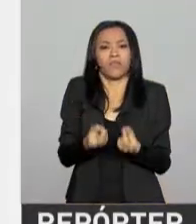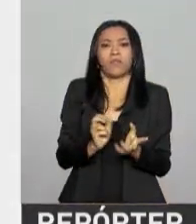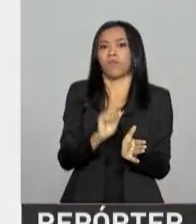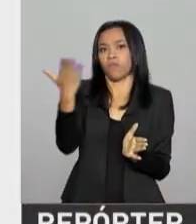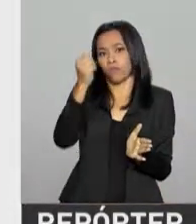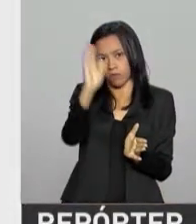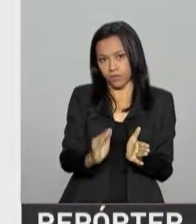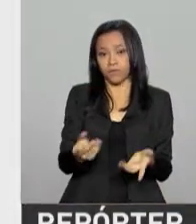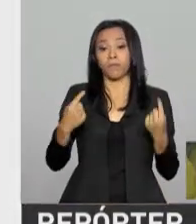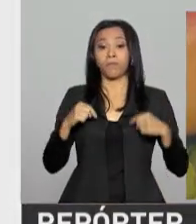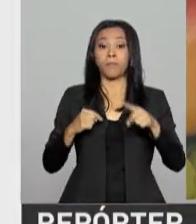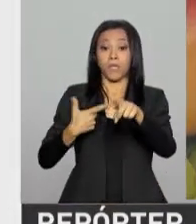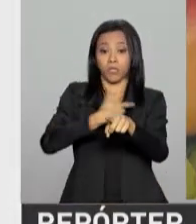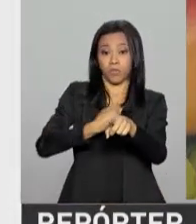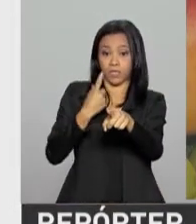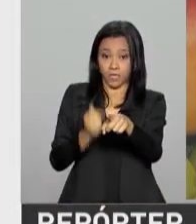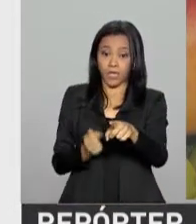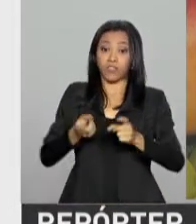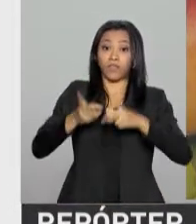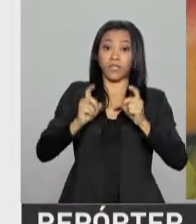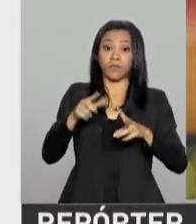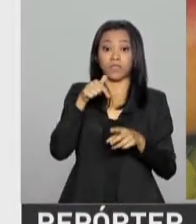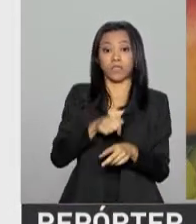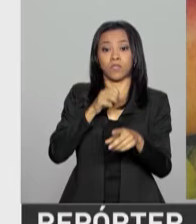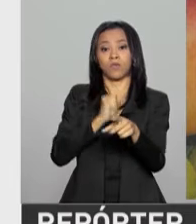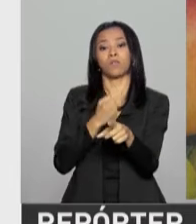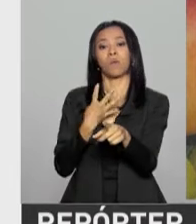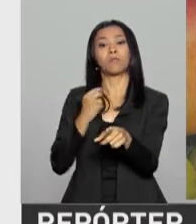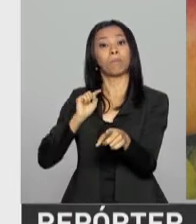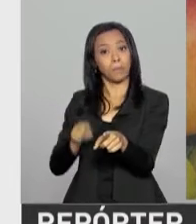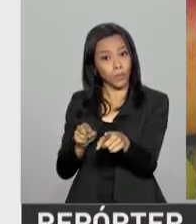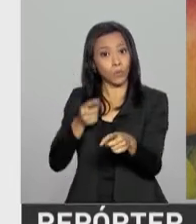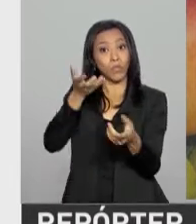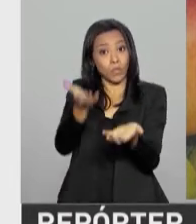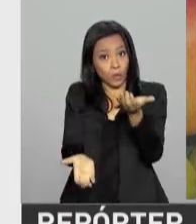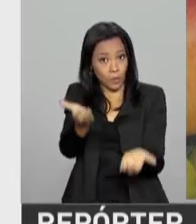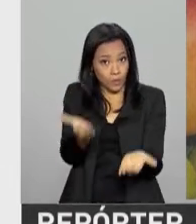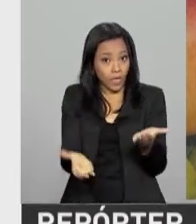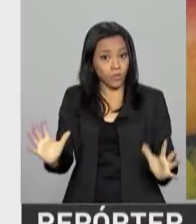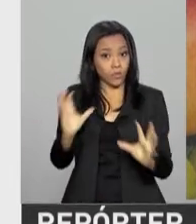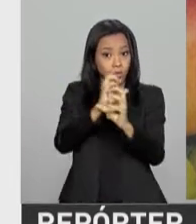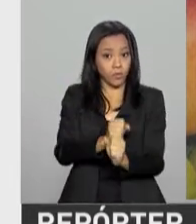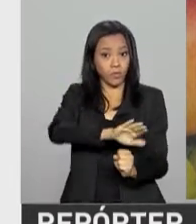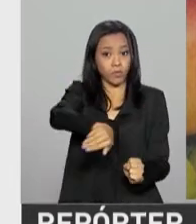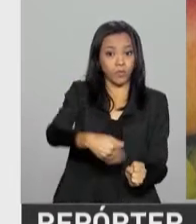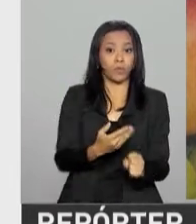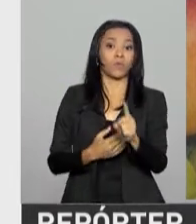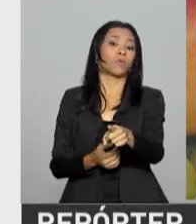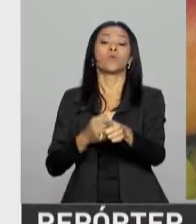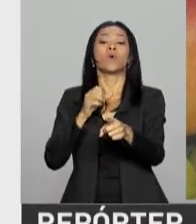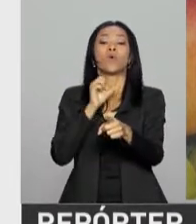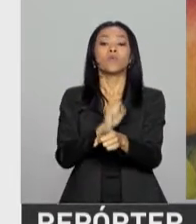2017 o brasil exportou 784 mil toneladas de frutas num total de 852